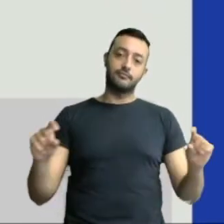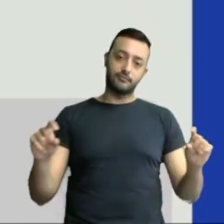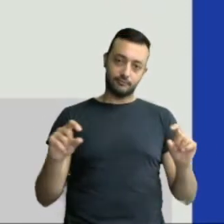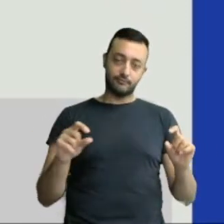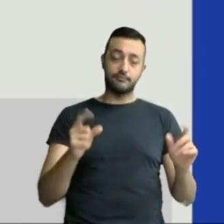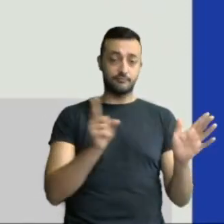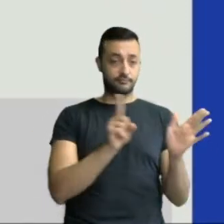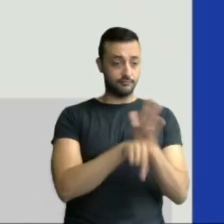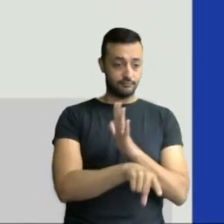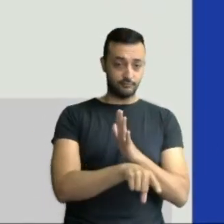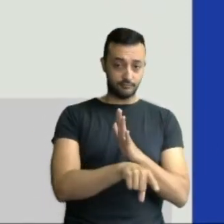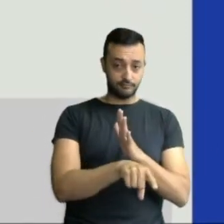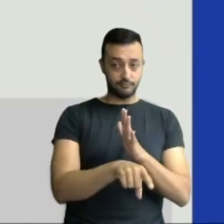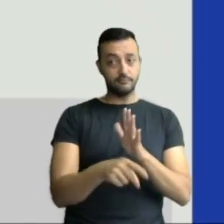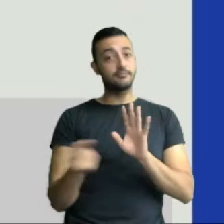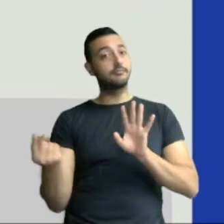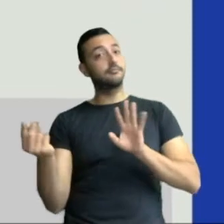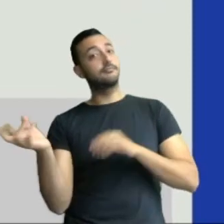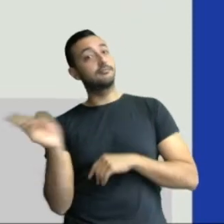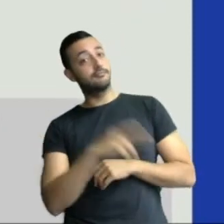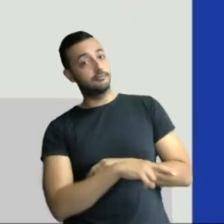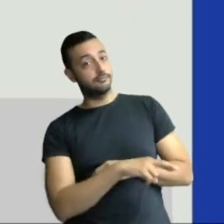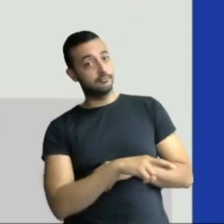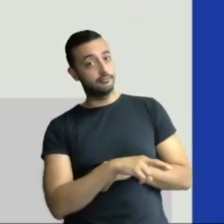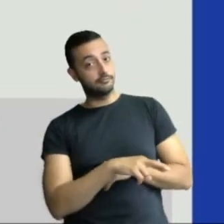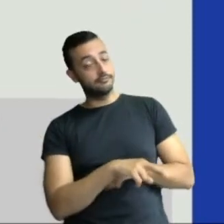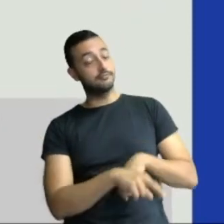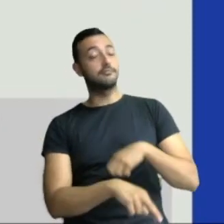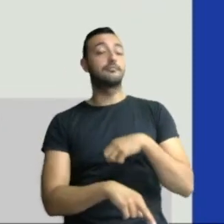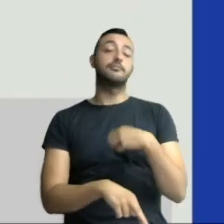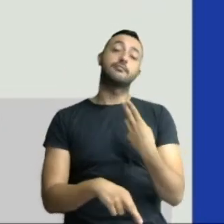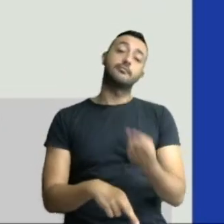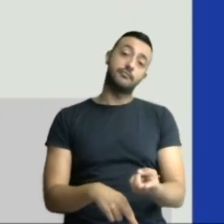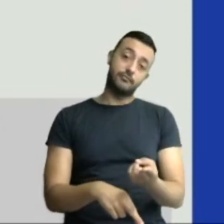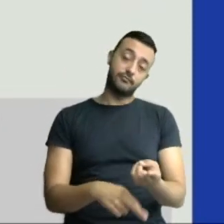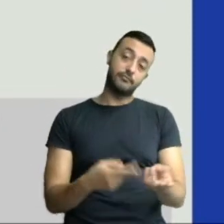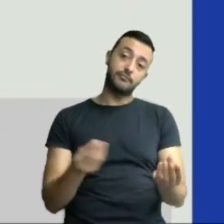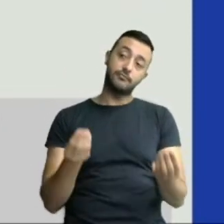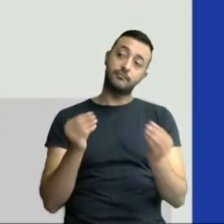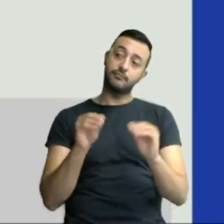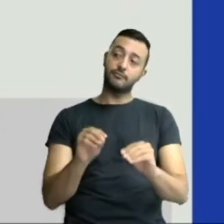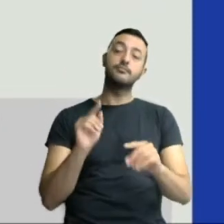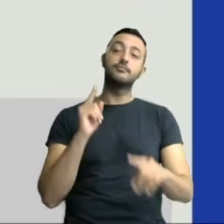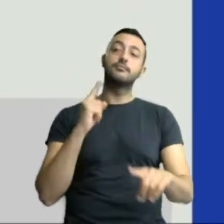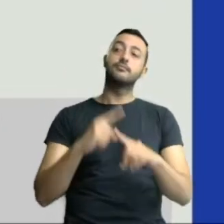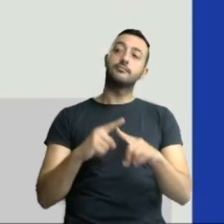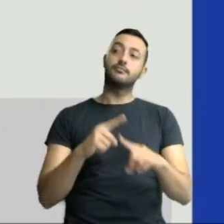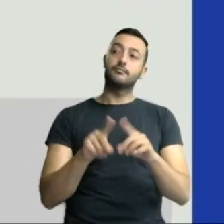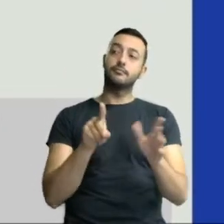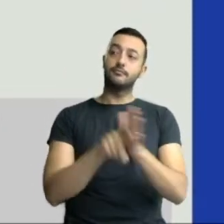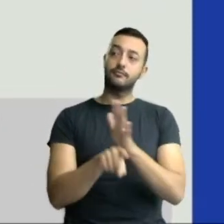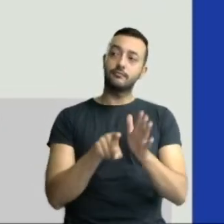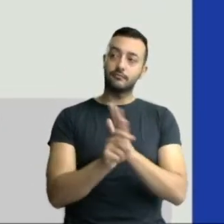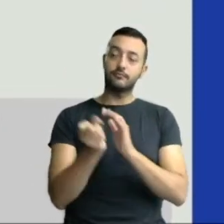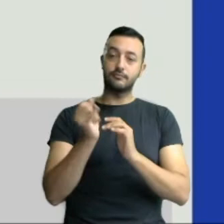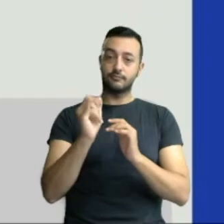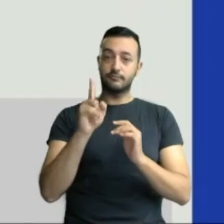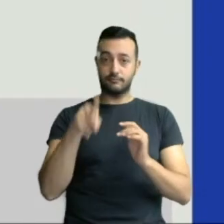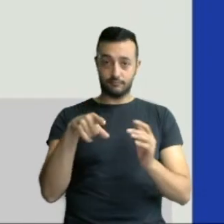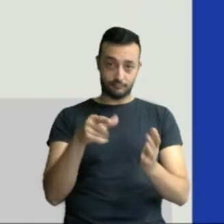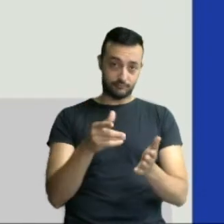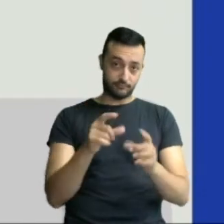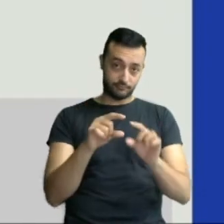ou respostas, e também em relação à colocação do porquê de perguntas, se ele é no início